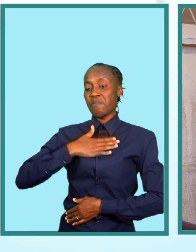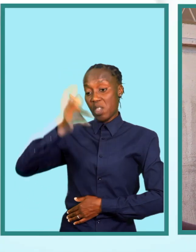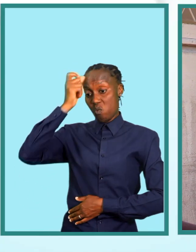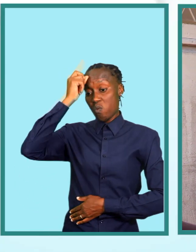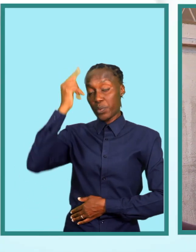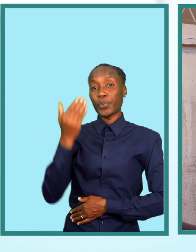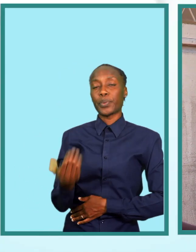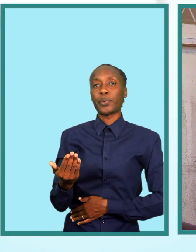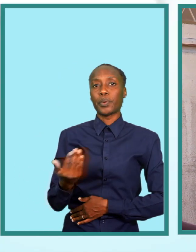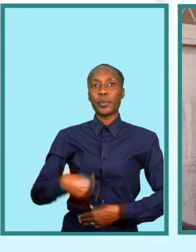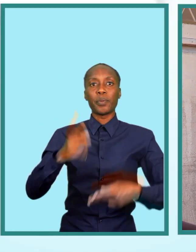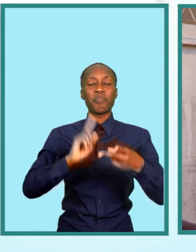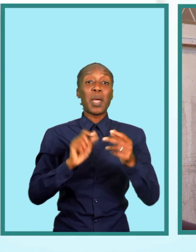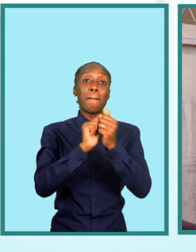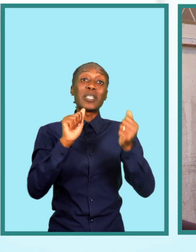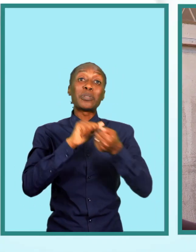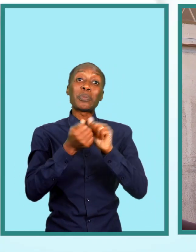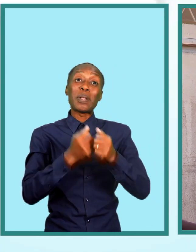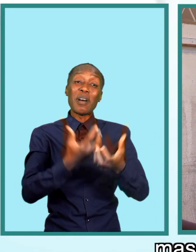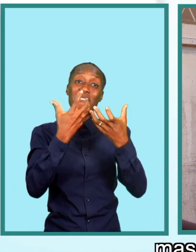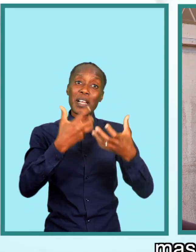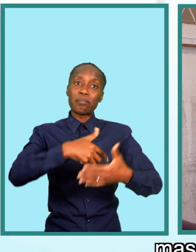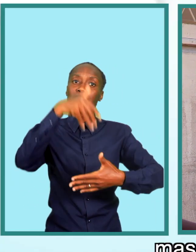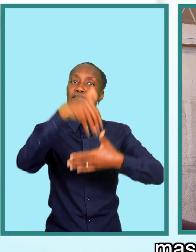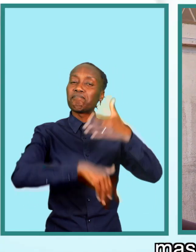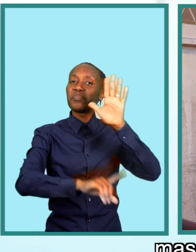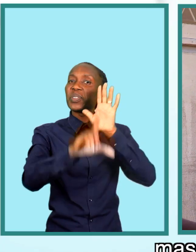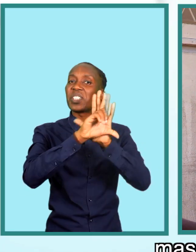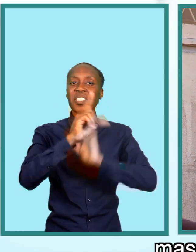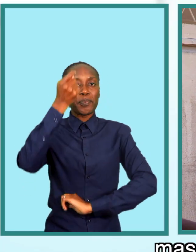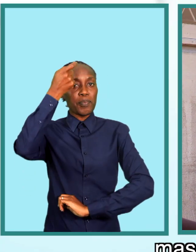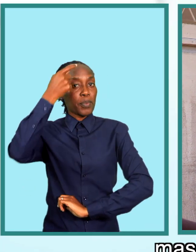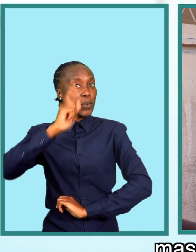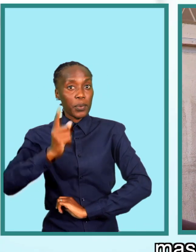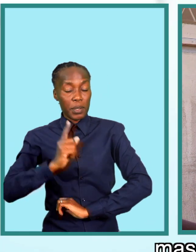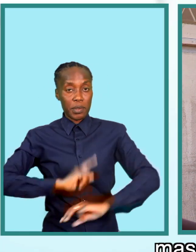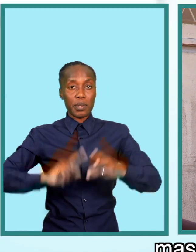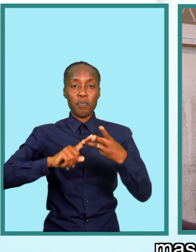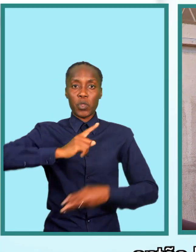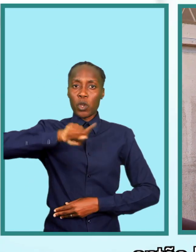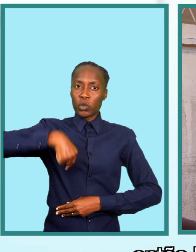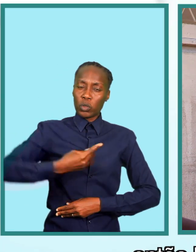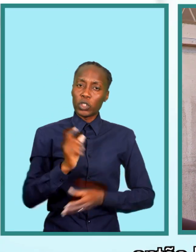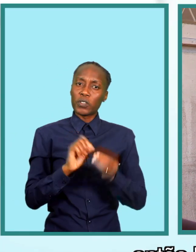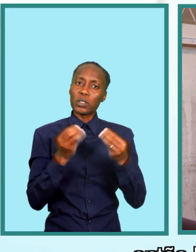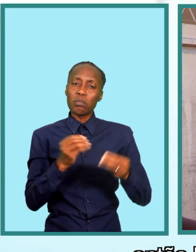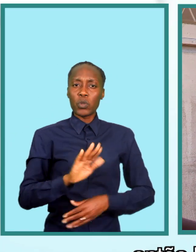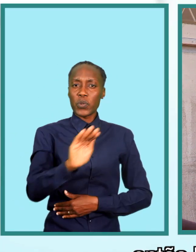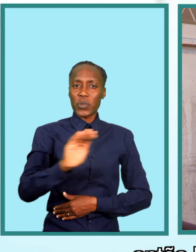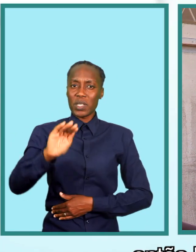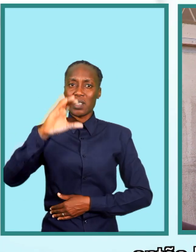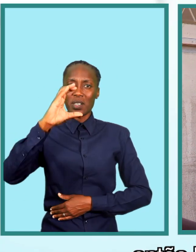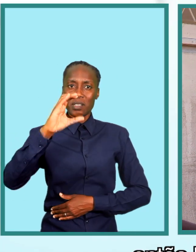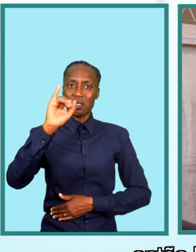fundamentam nas práticas culturais, práticas sociais, mas também essa componente de desconhecimento da lei. Então, há um trabalho que